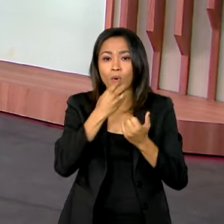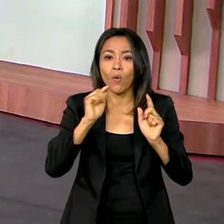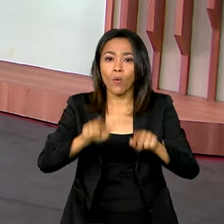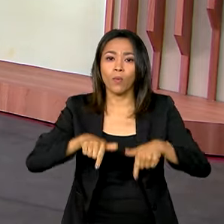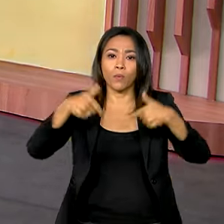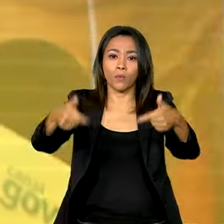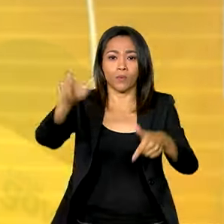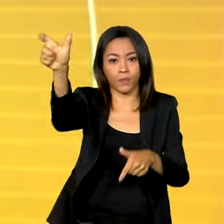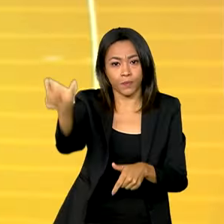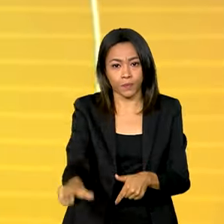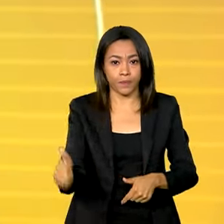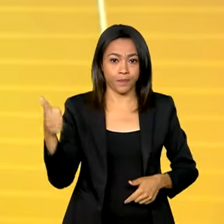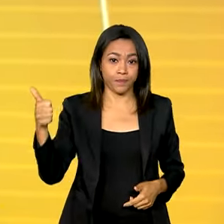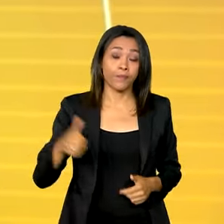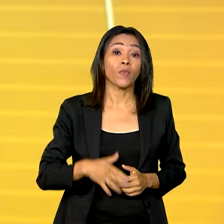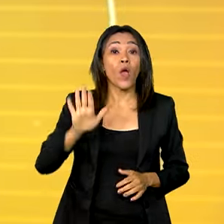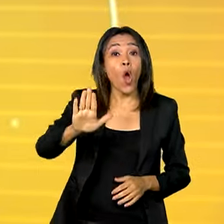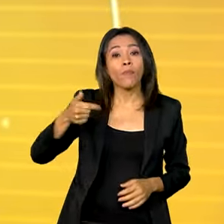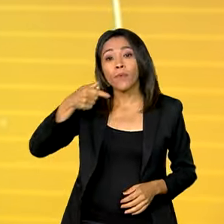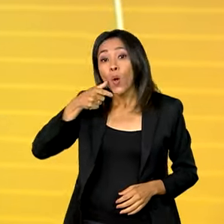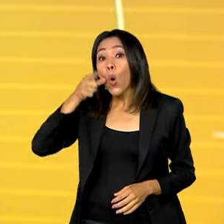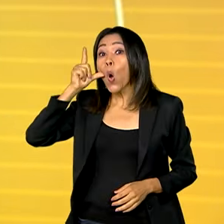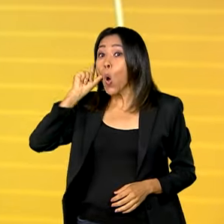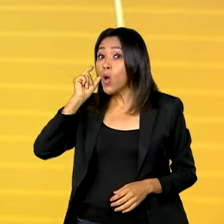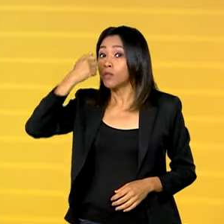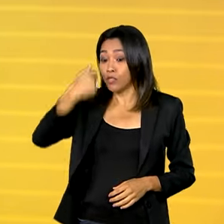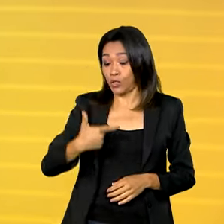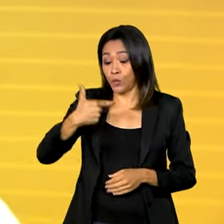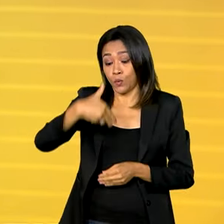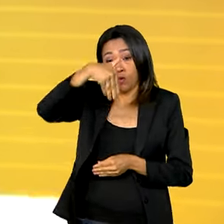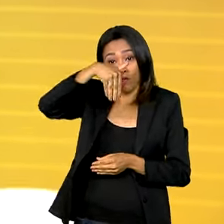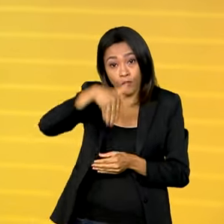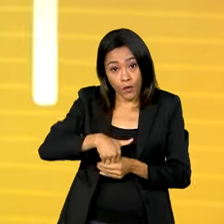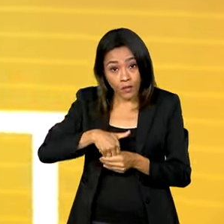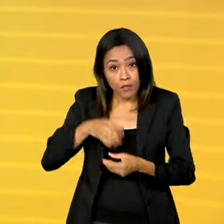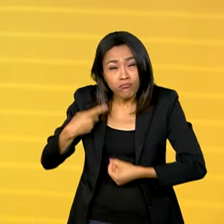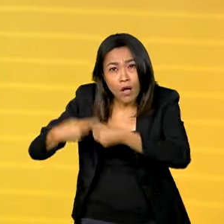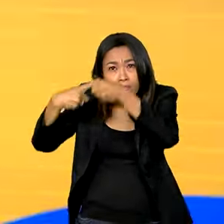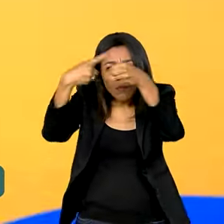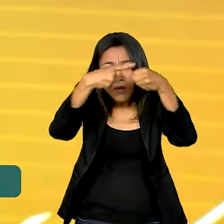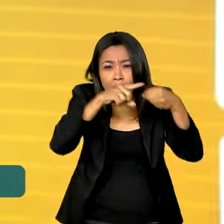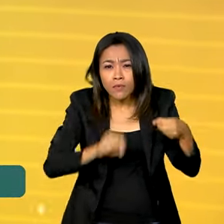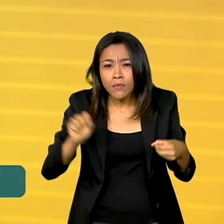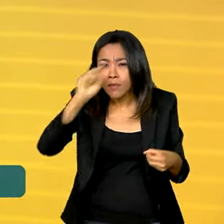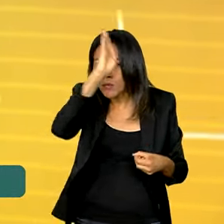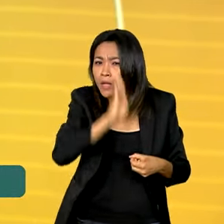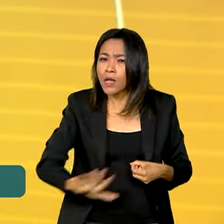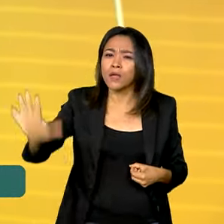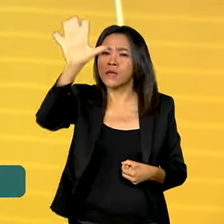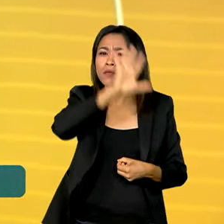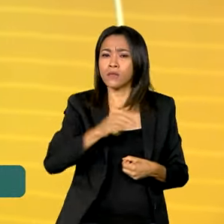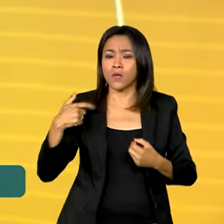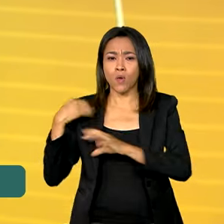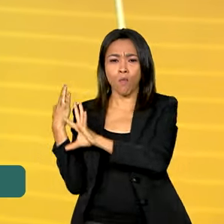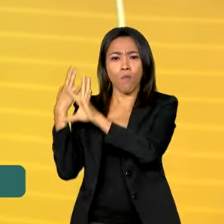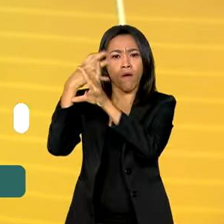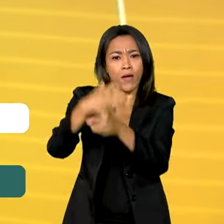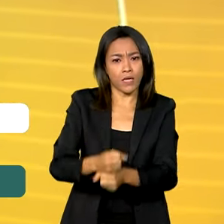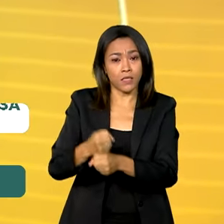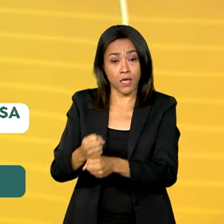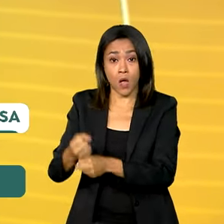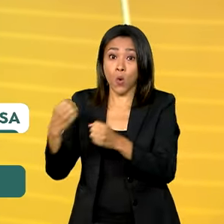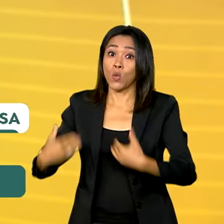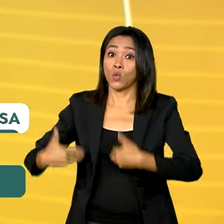você. E ontem teve segundo turno para as eleições municipais. De acordo com o balanço do Ministério da Justiça e